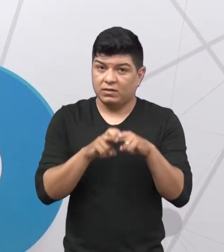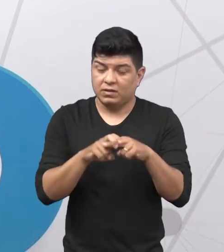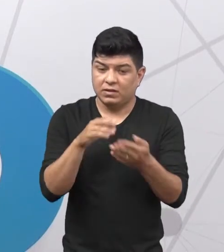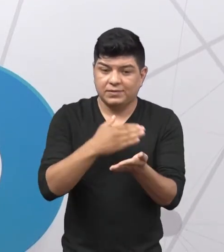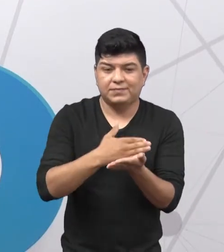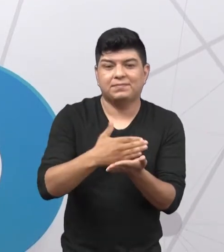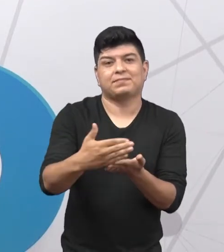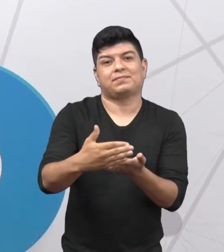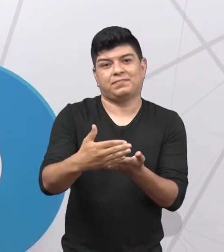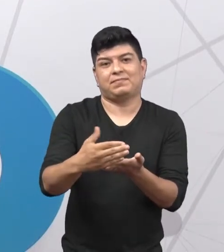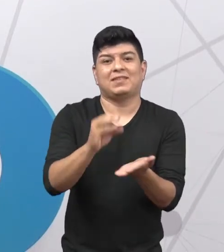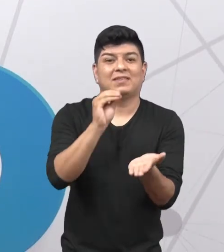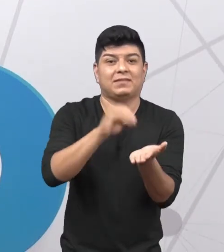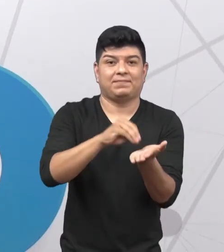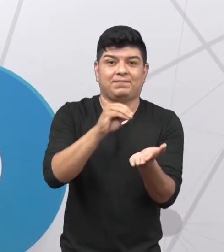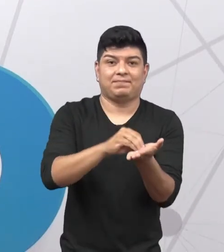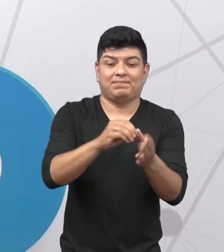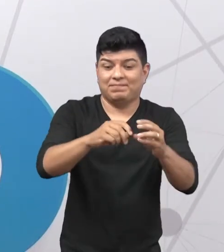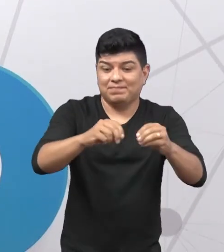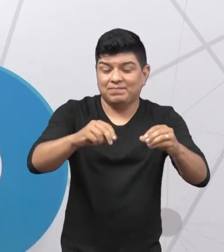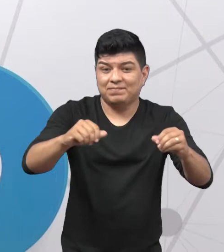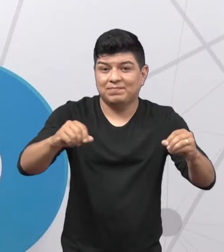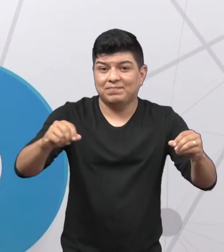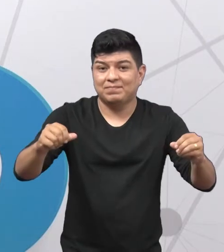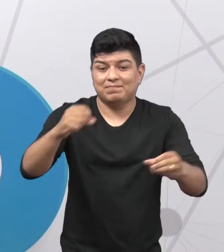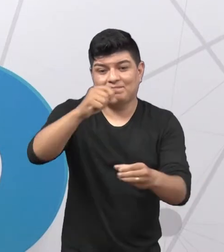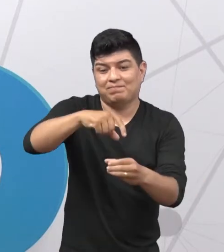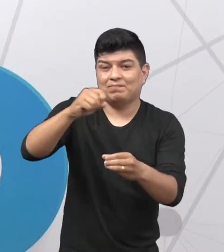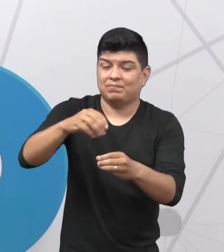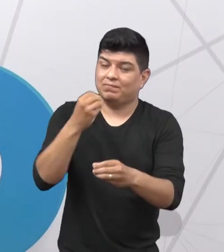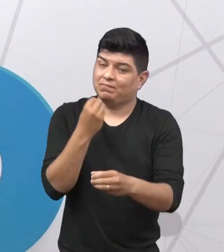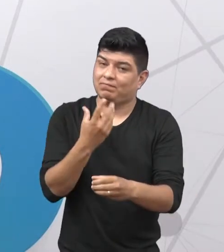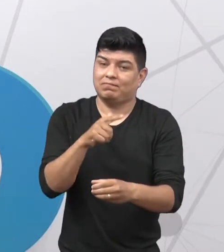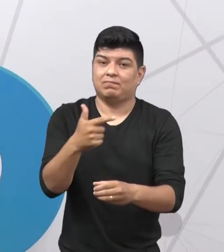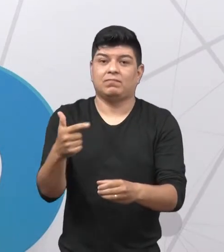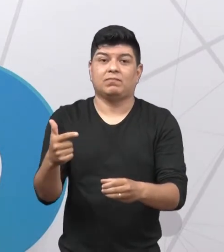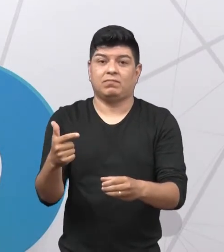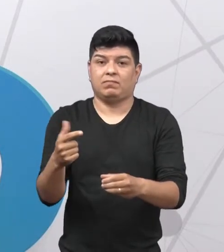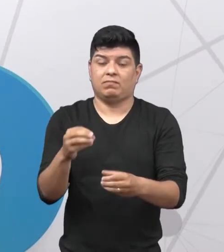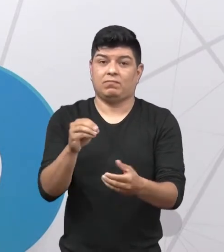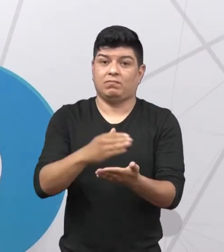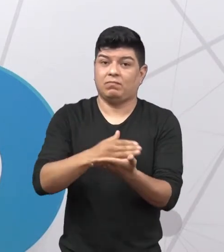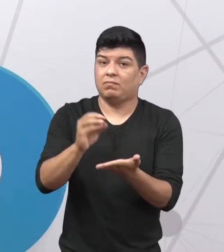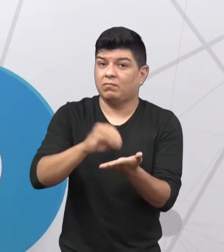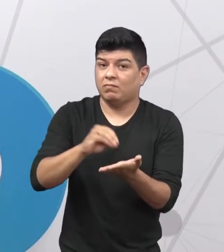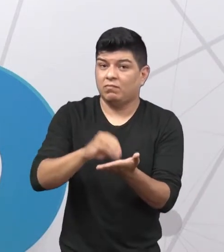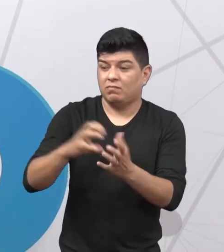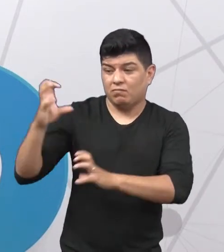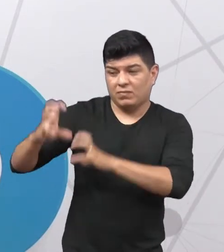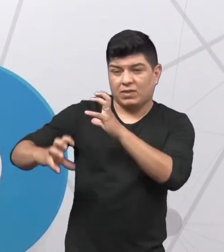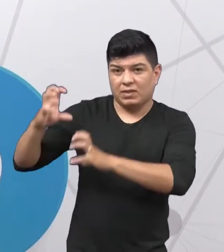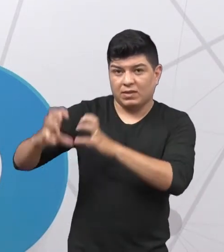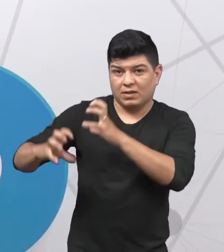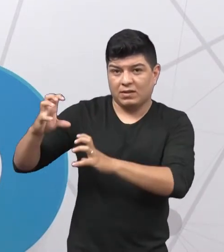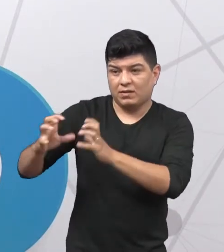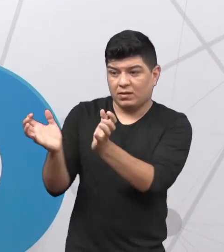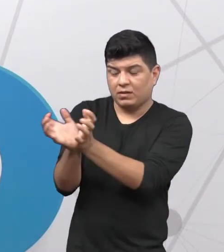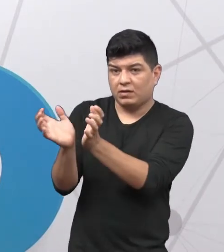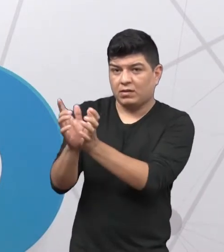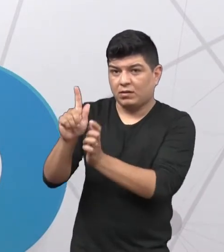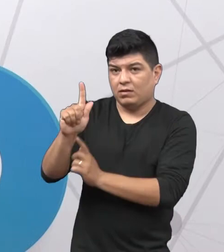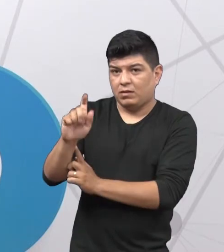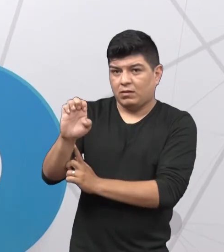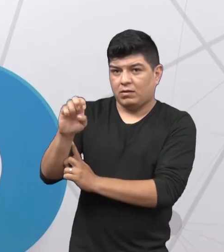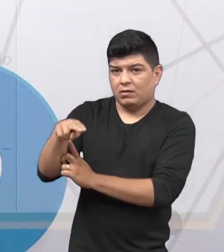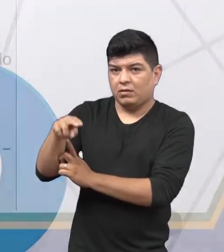começou a faltar assim terras férteis para todo mundo. Então começa um conflito entre os gênos, né, para